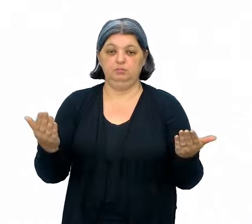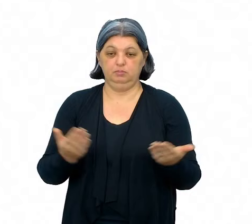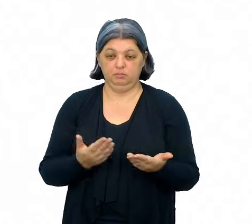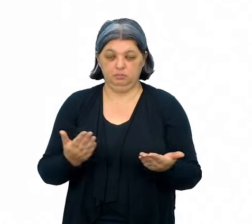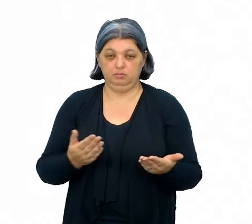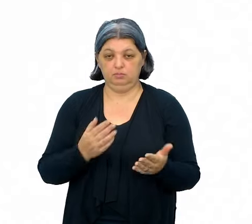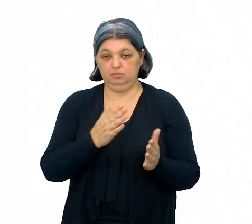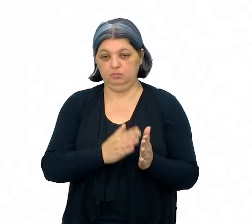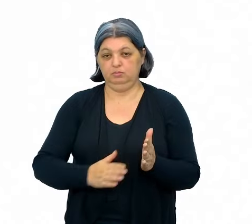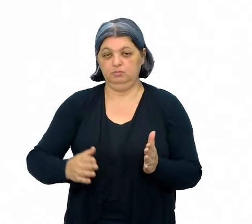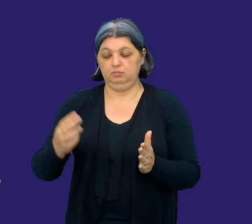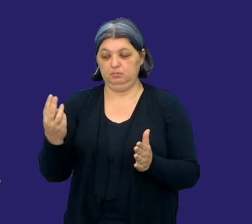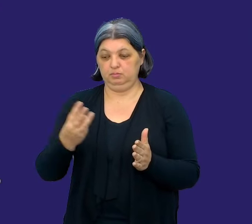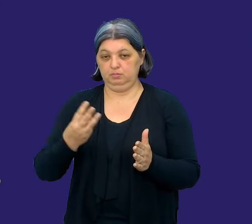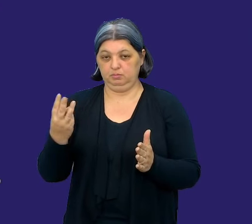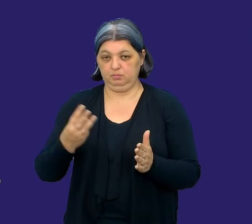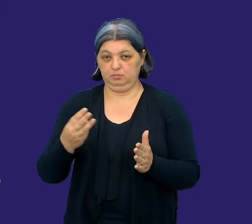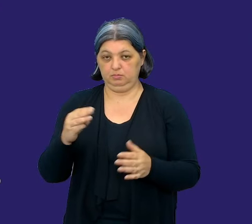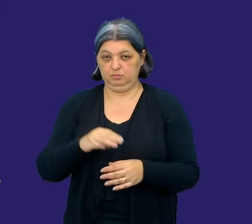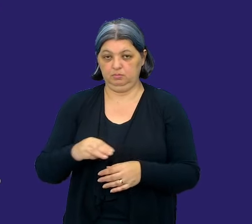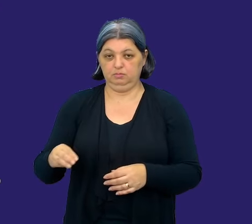o nosso terceiro momento.